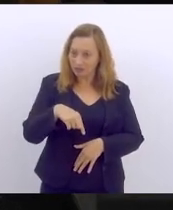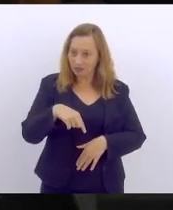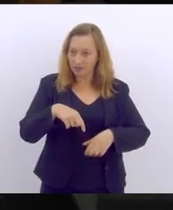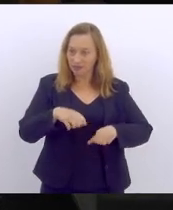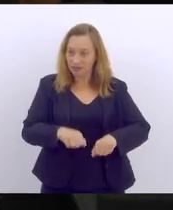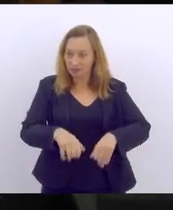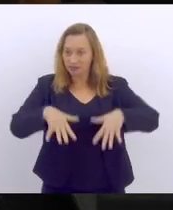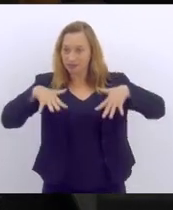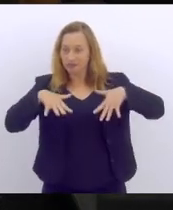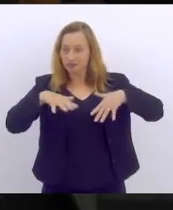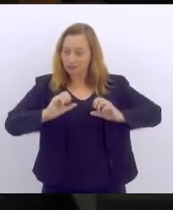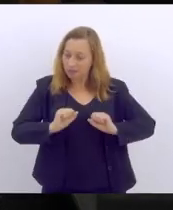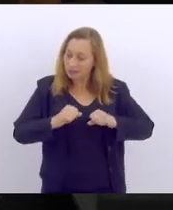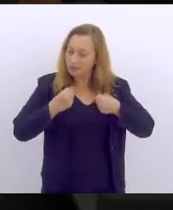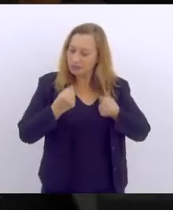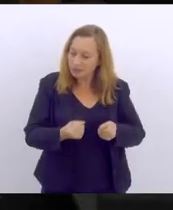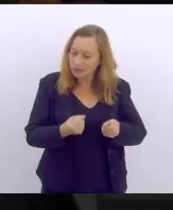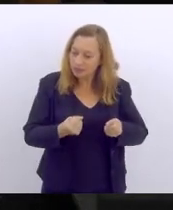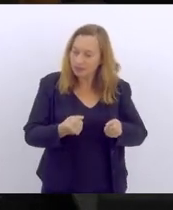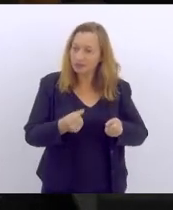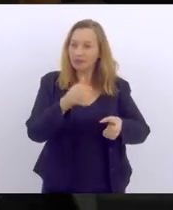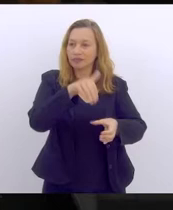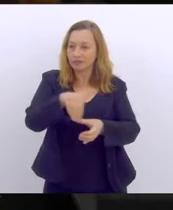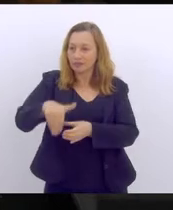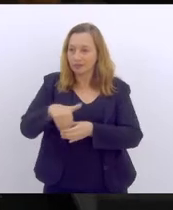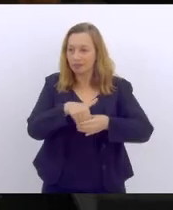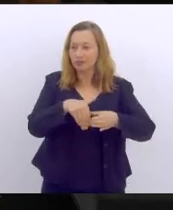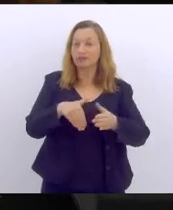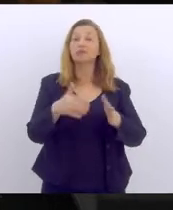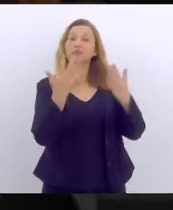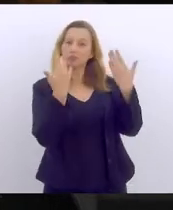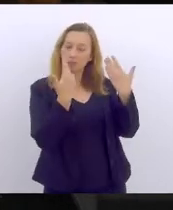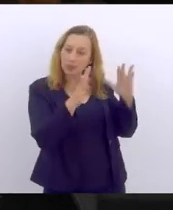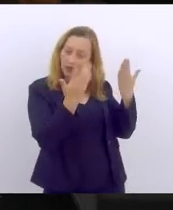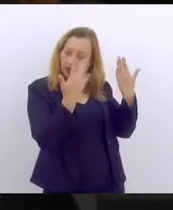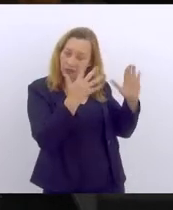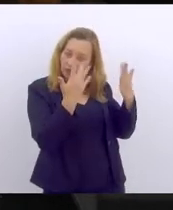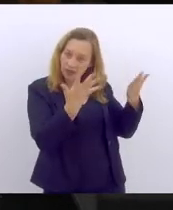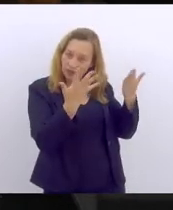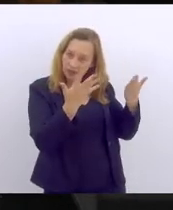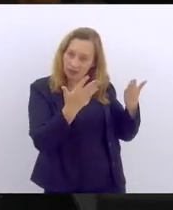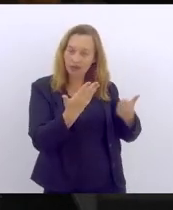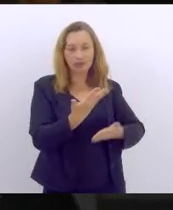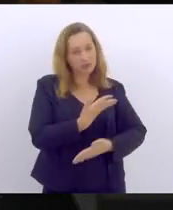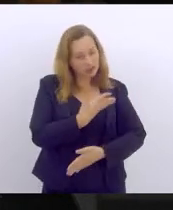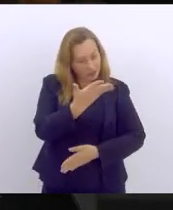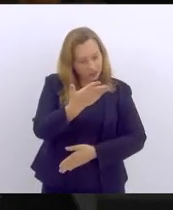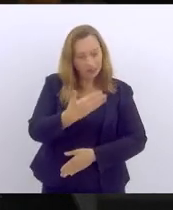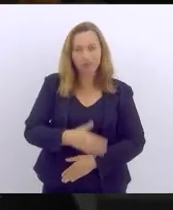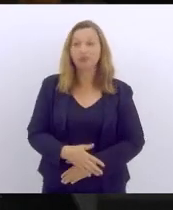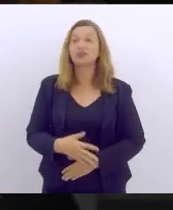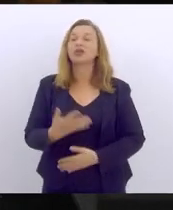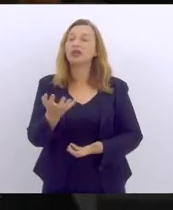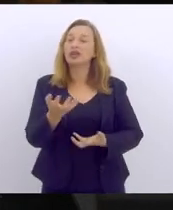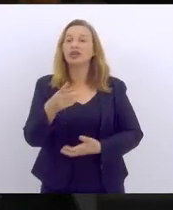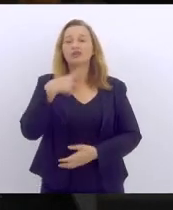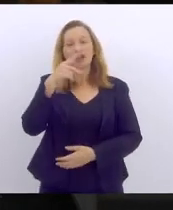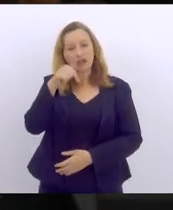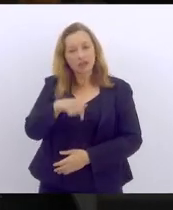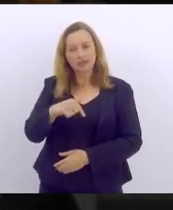dedicar a campanha eleitoral parabenizou essa excelência e queria trazer